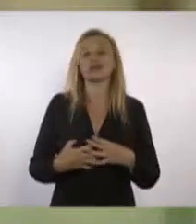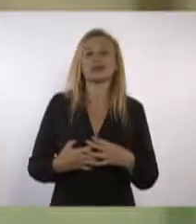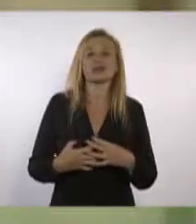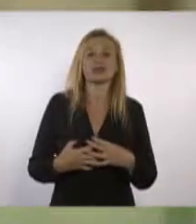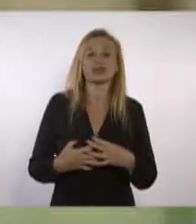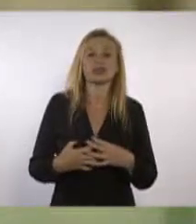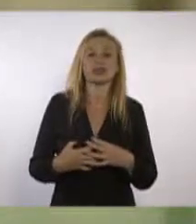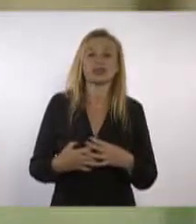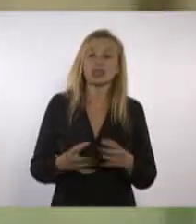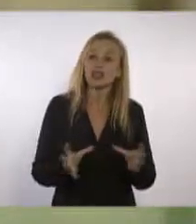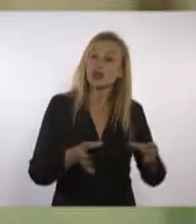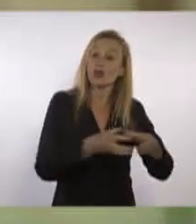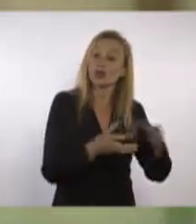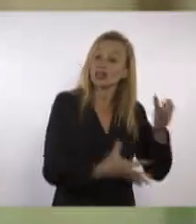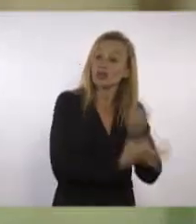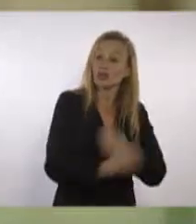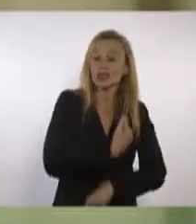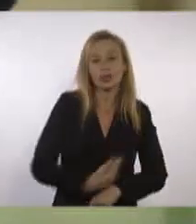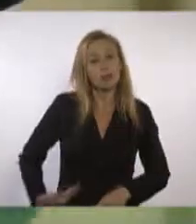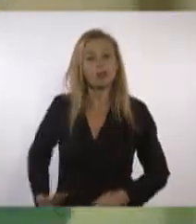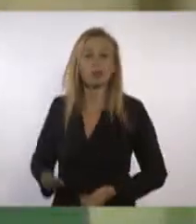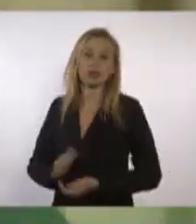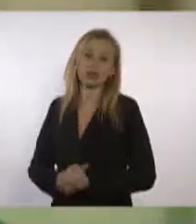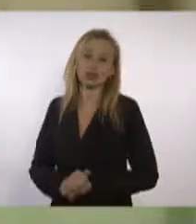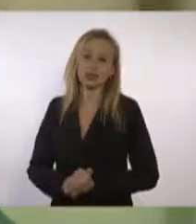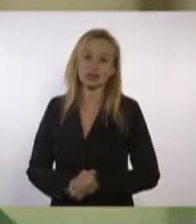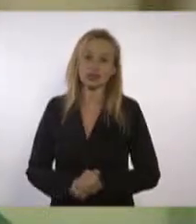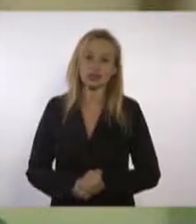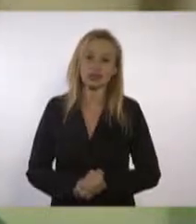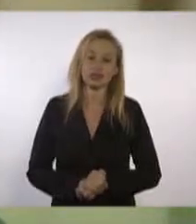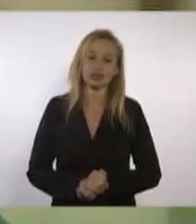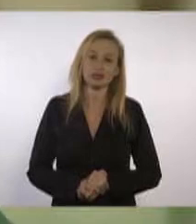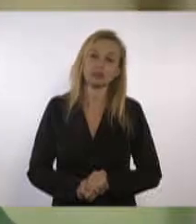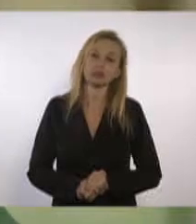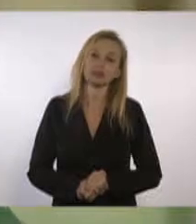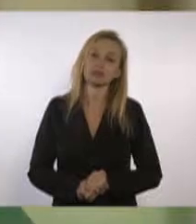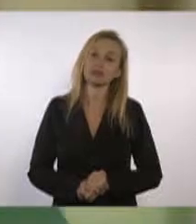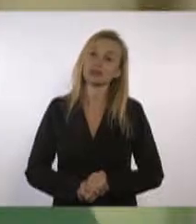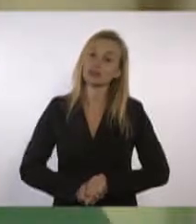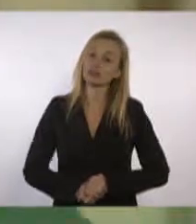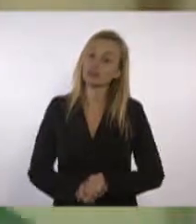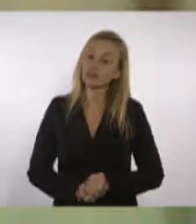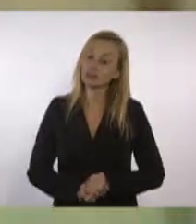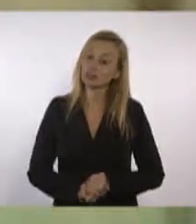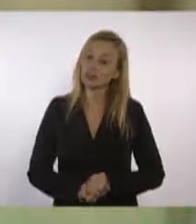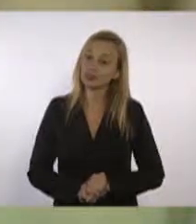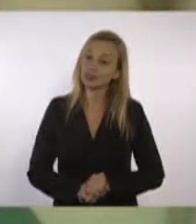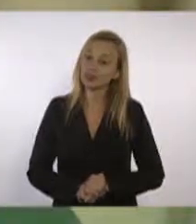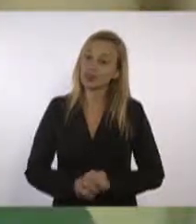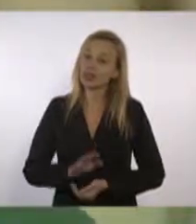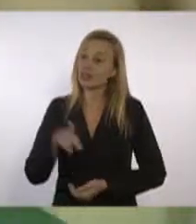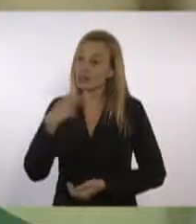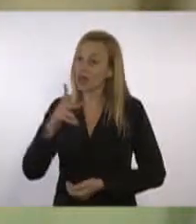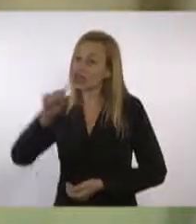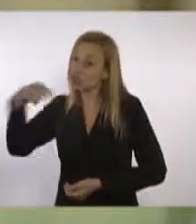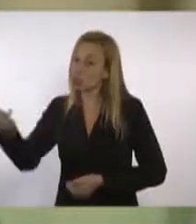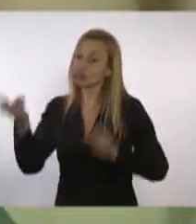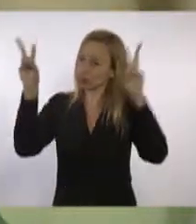Comissão de Segurança Pública, além de arguí-lo sobre outras questões que